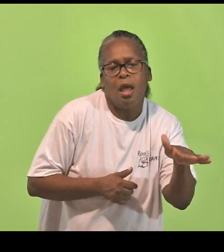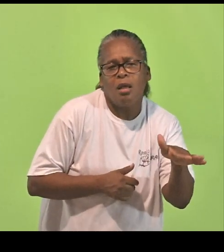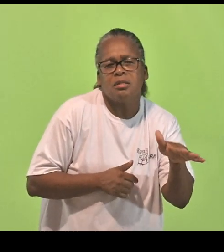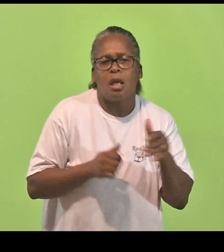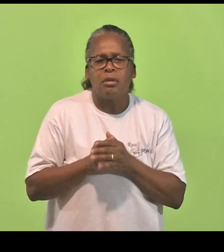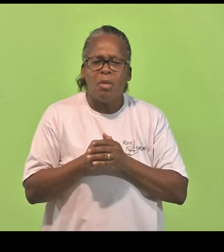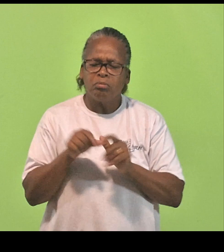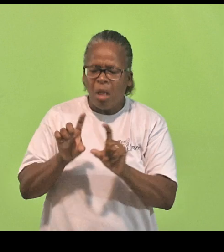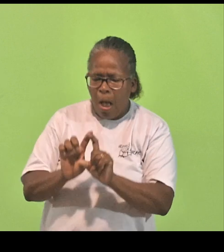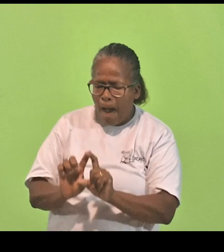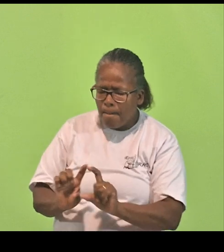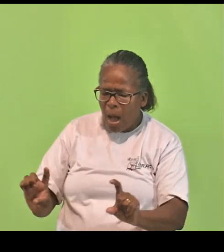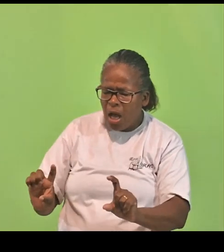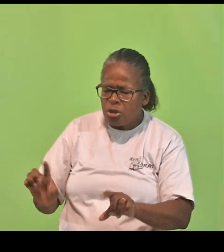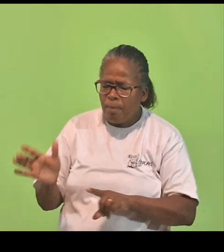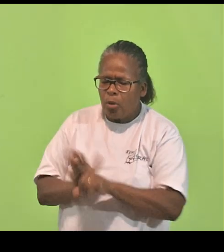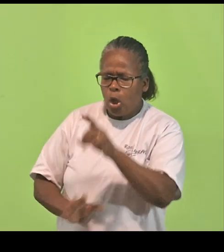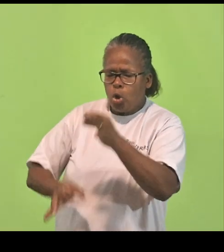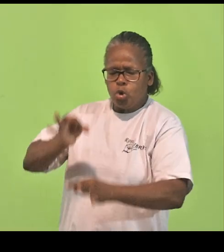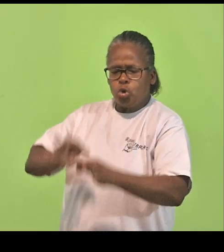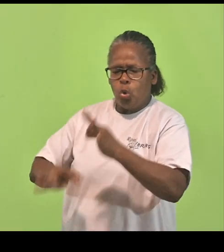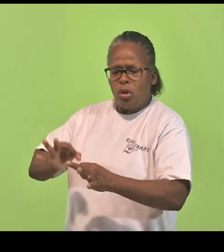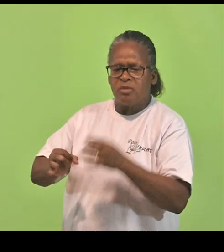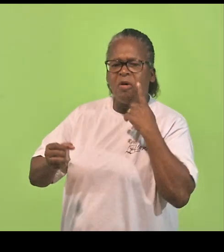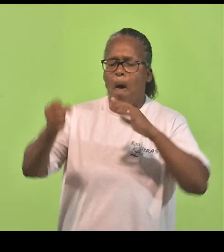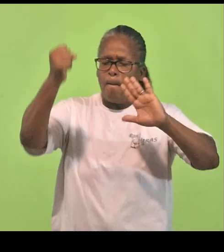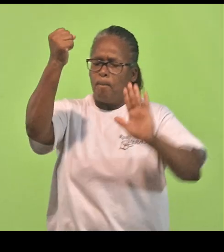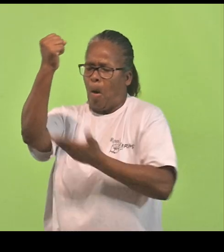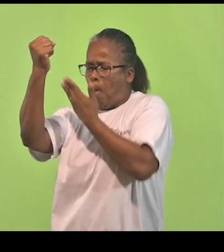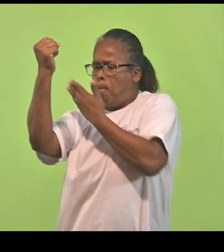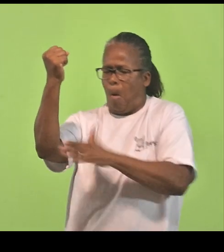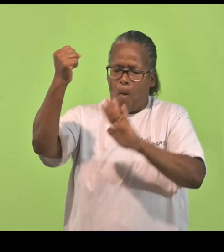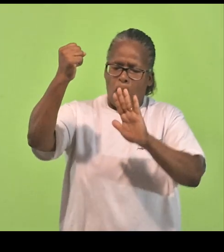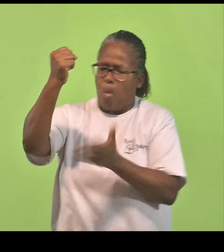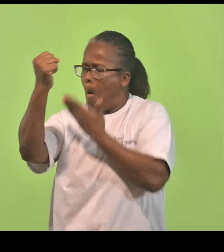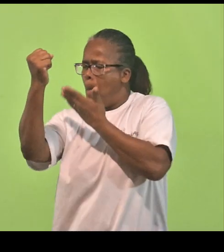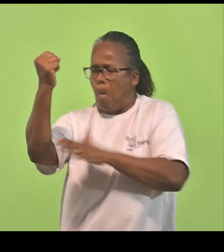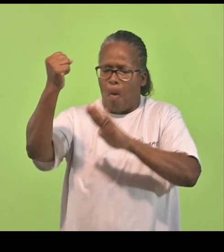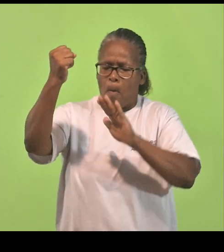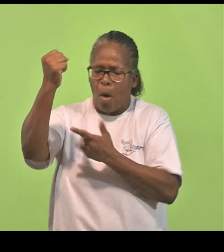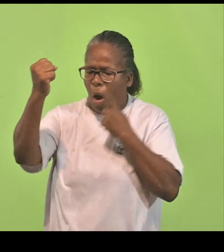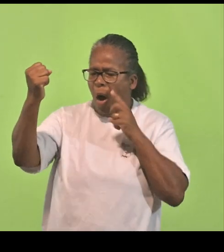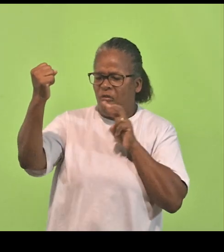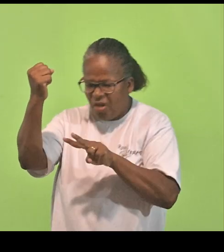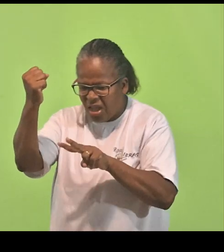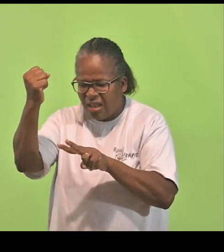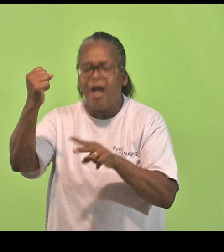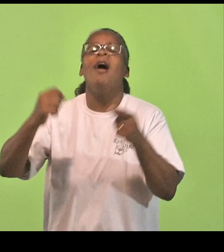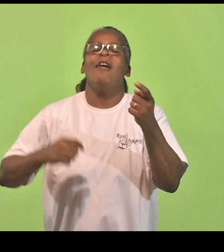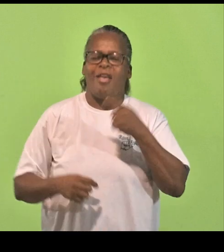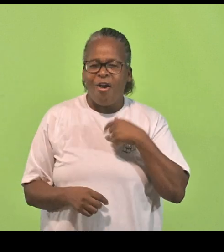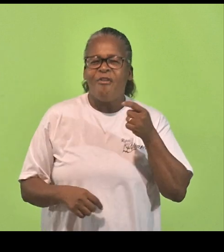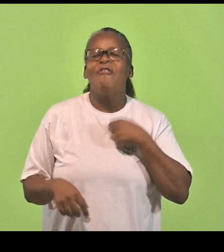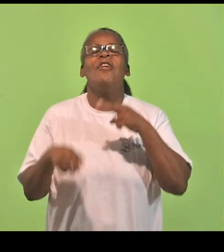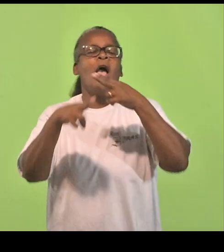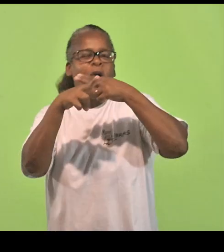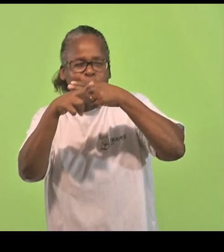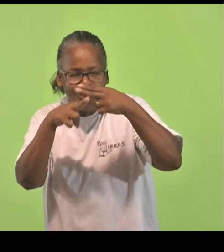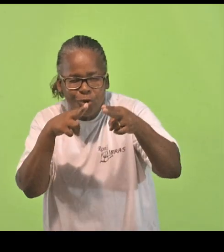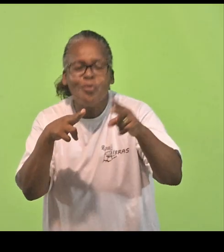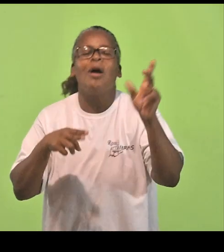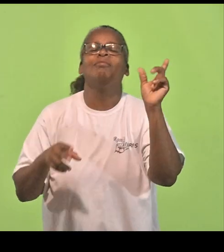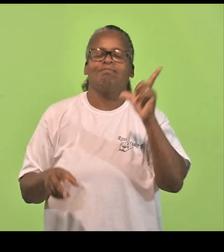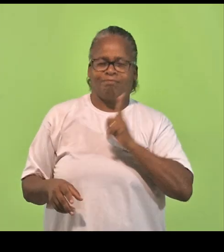ler a pergunta: juiz assistiu sessões de tortura? E a afirmação: eu vi Celina seminua, sendo